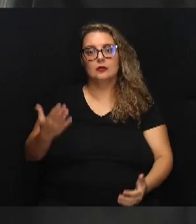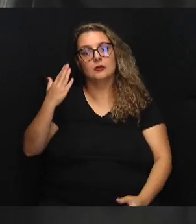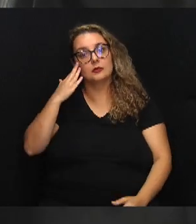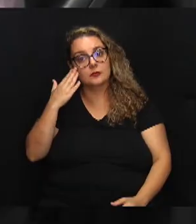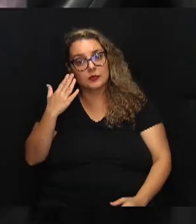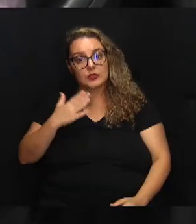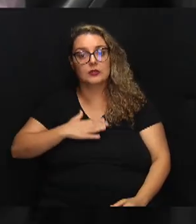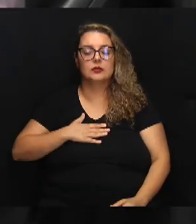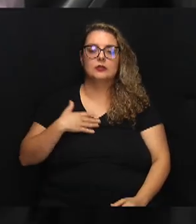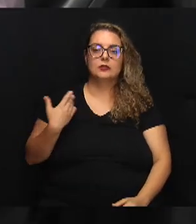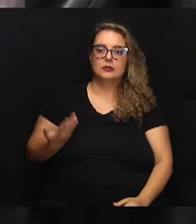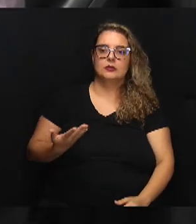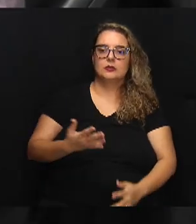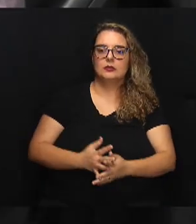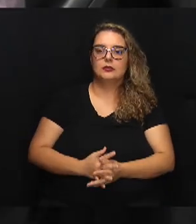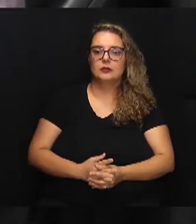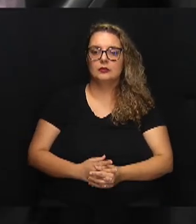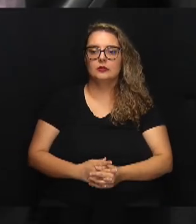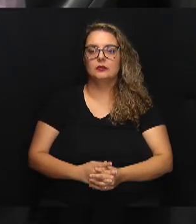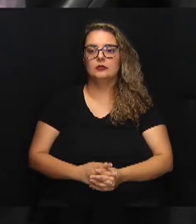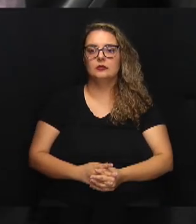entendendo, sempre...